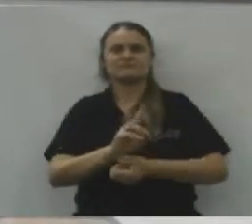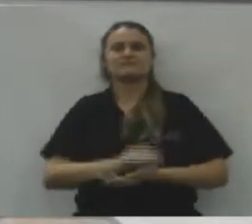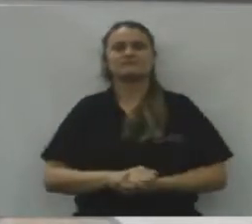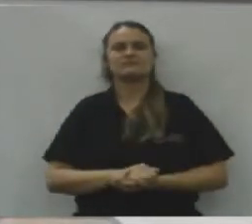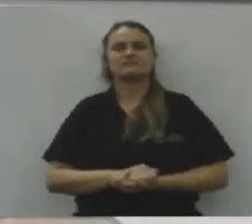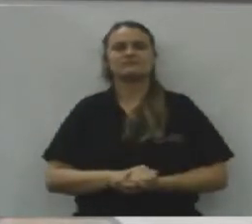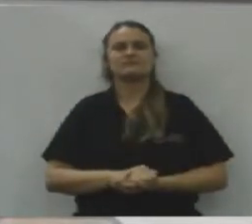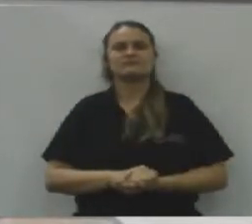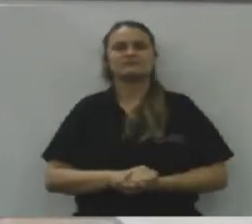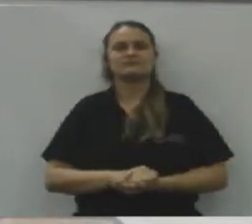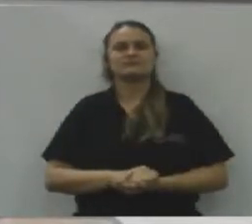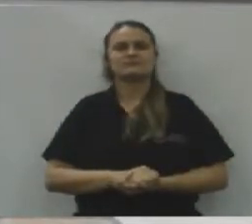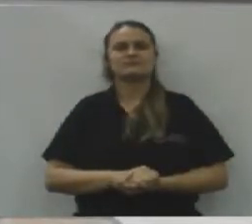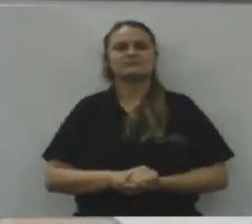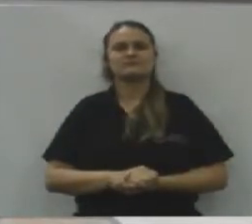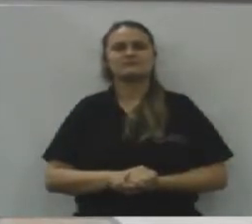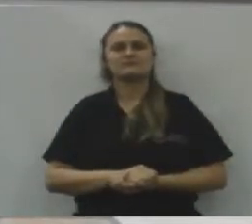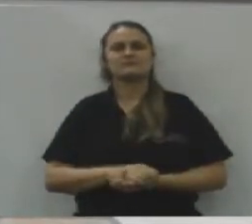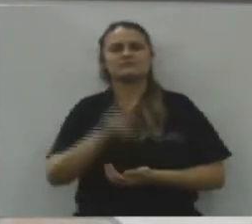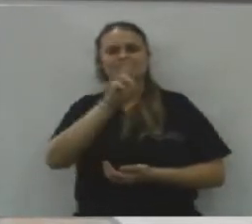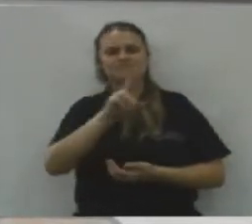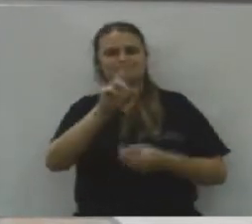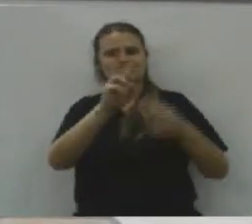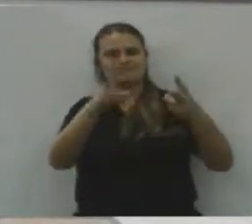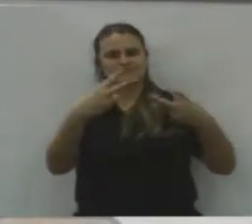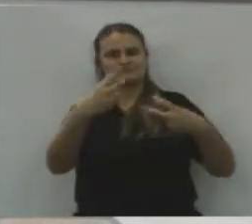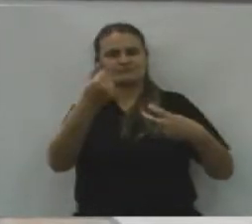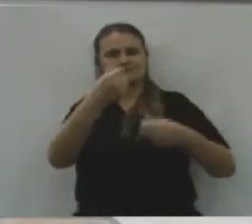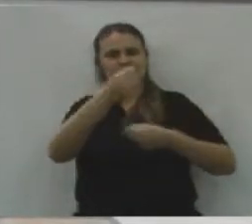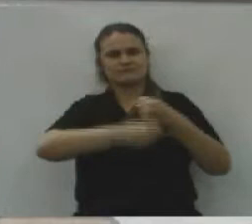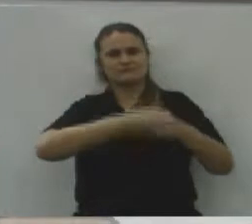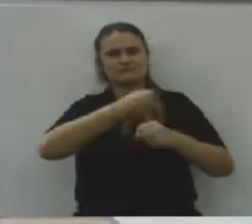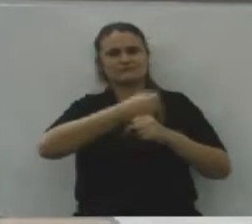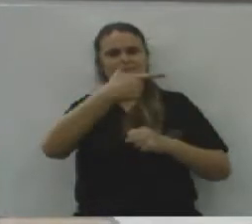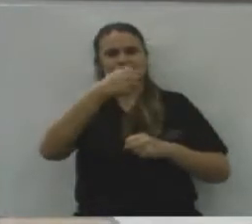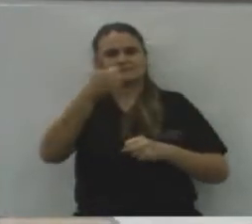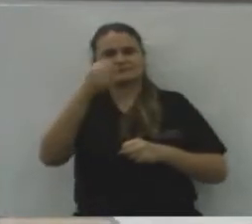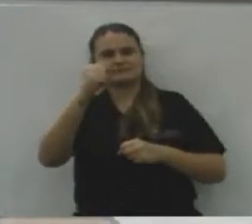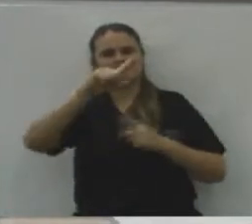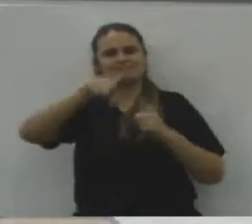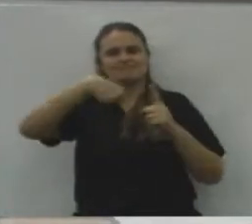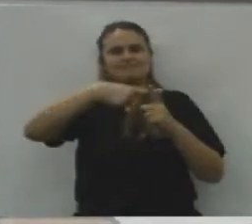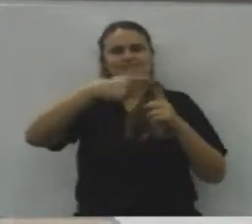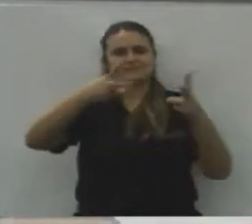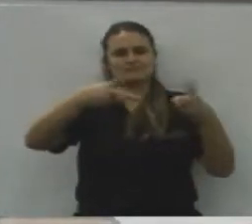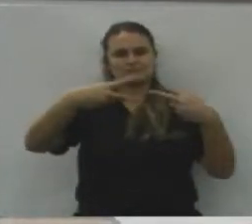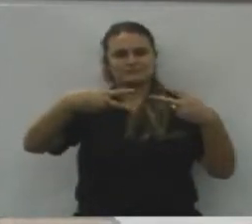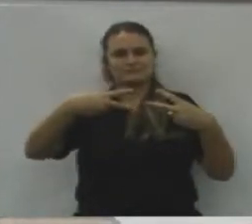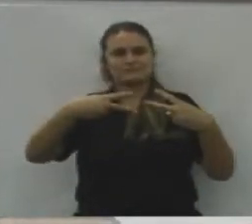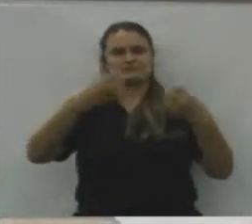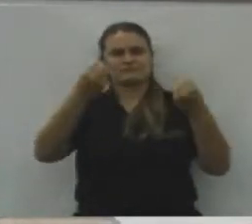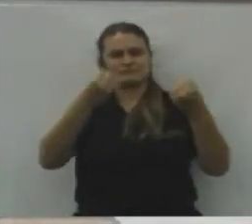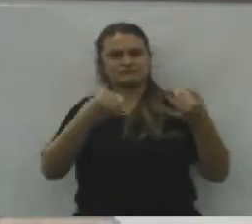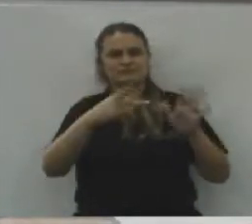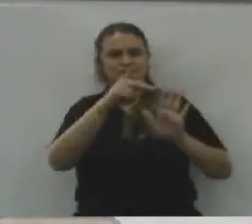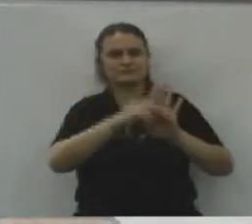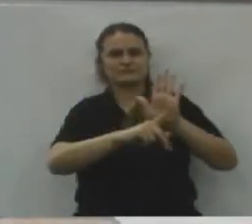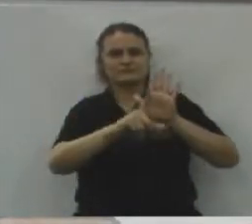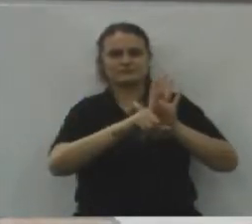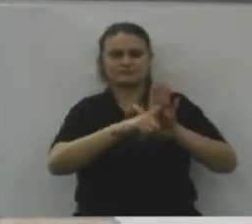de União da Vitória, para o exercício de 2018, com recursos provenientes do superávit financeiro. Fundamentação, o projeto de lei